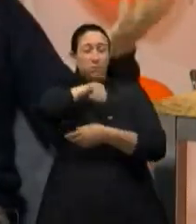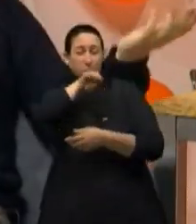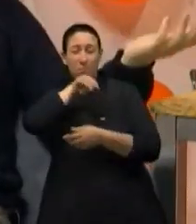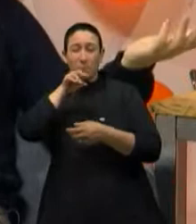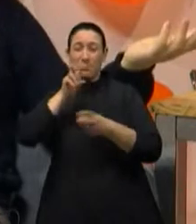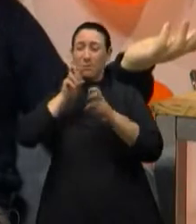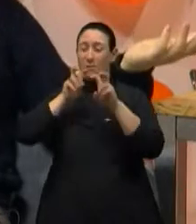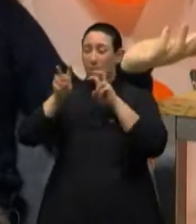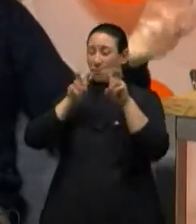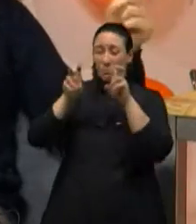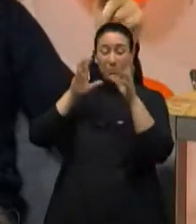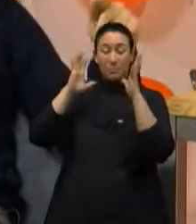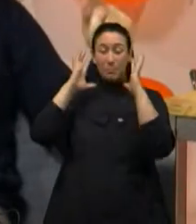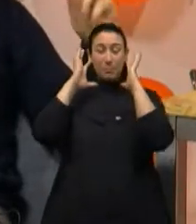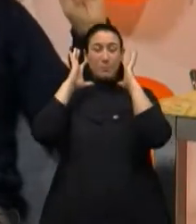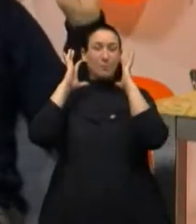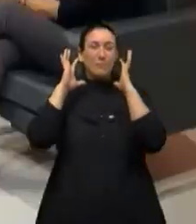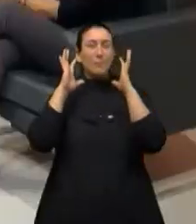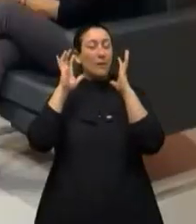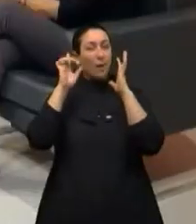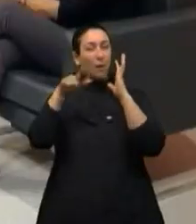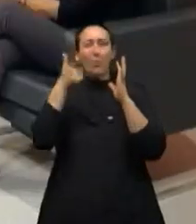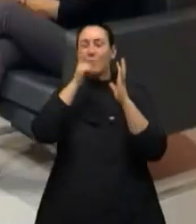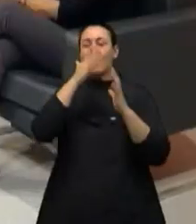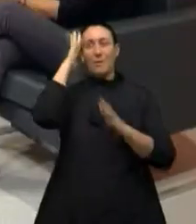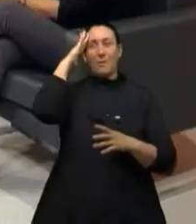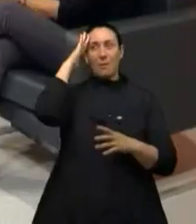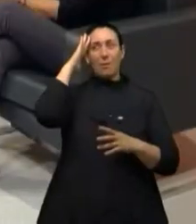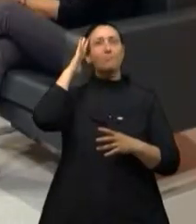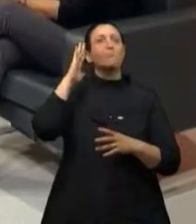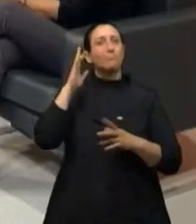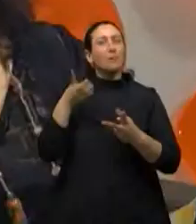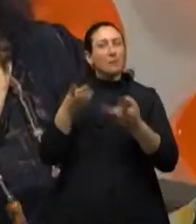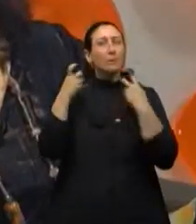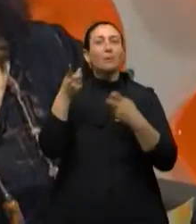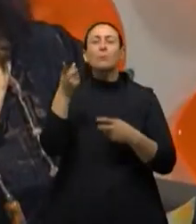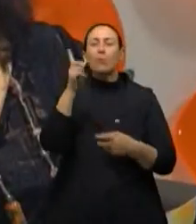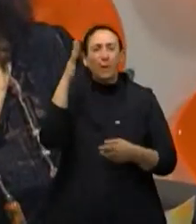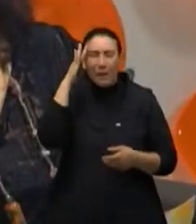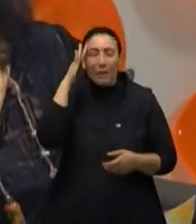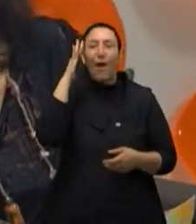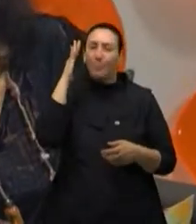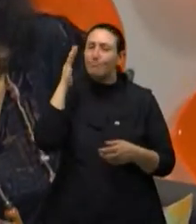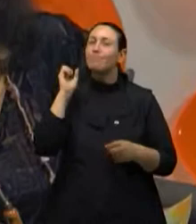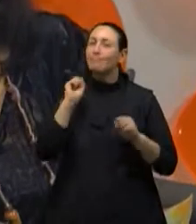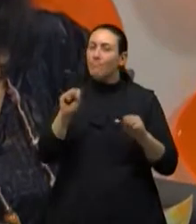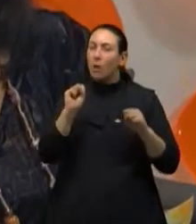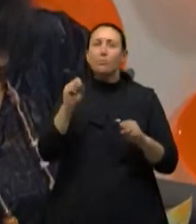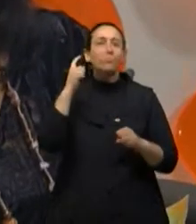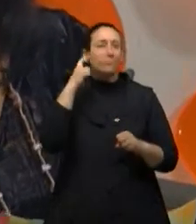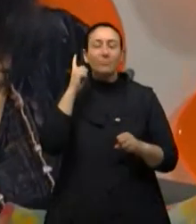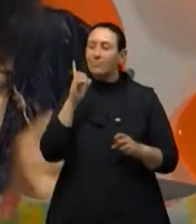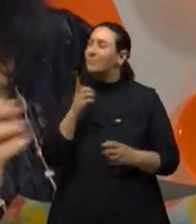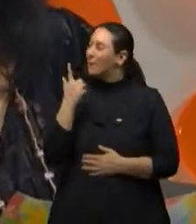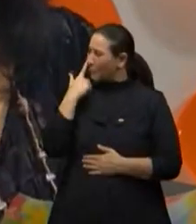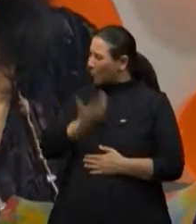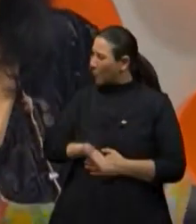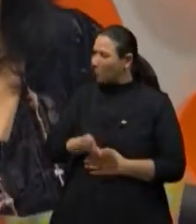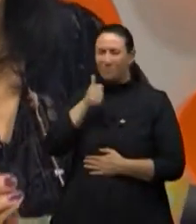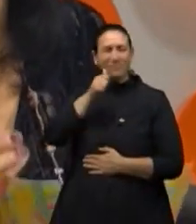pessoa não consegue entender no ruído Então esse já é um primeiro sintoma vocês viram a nossa convidada além de bonita